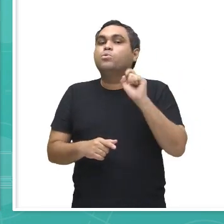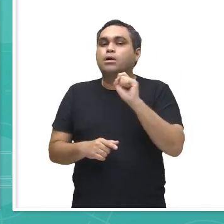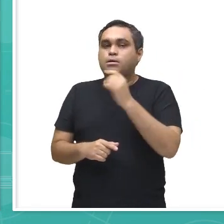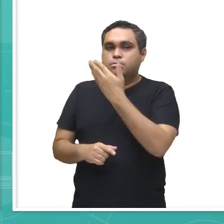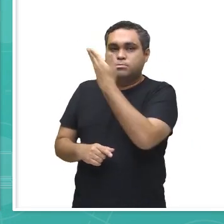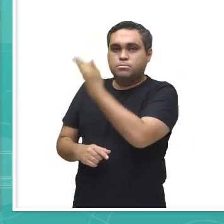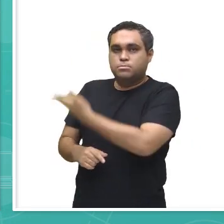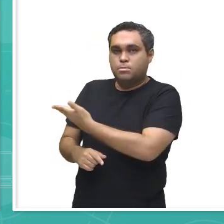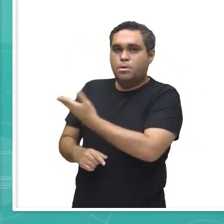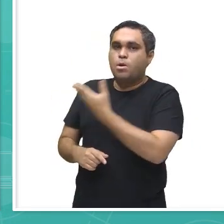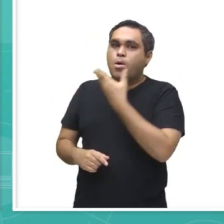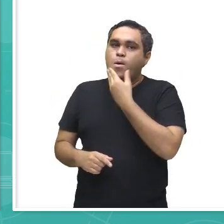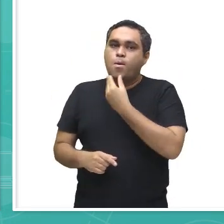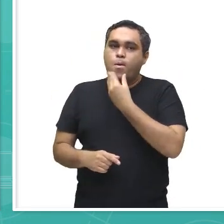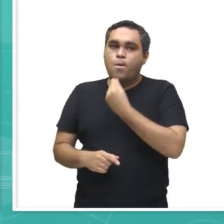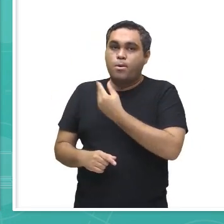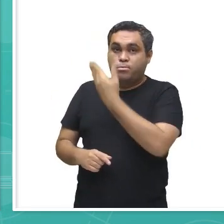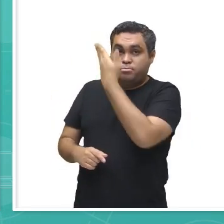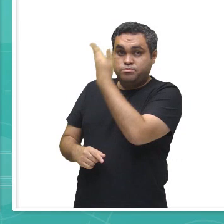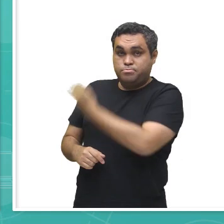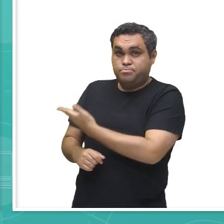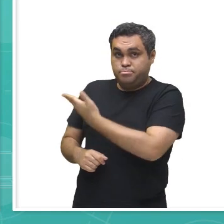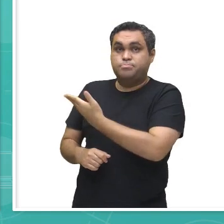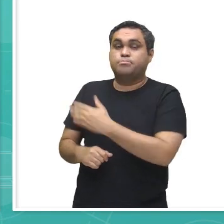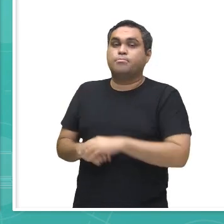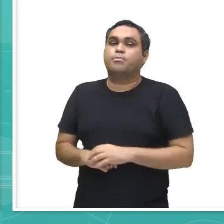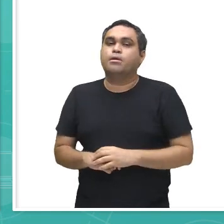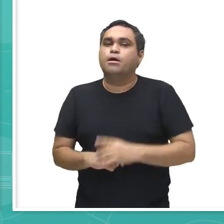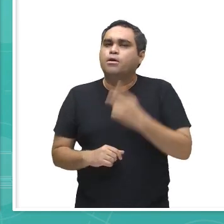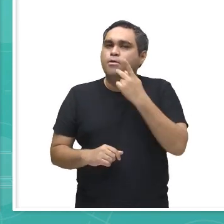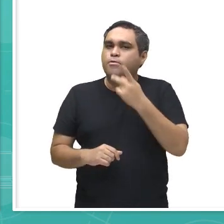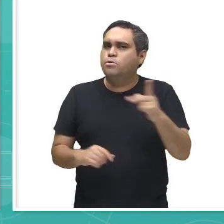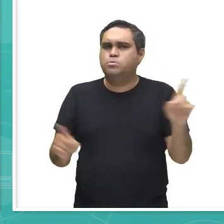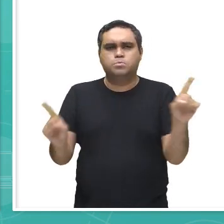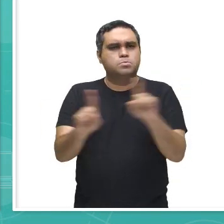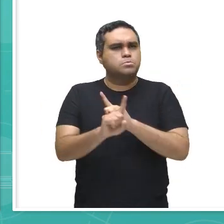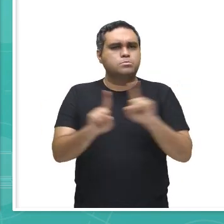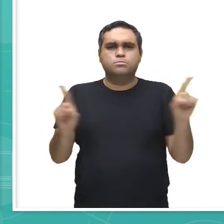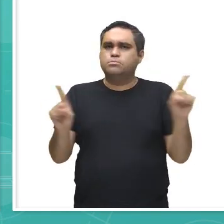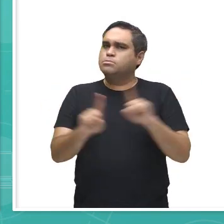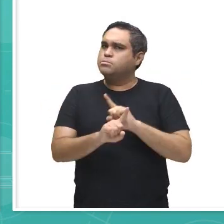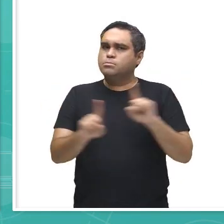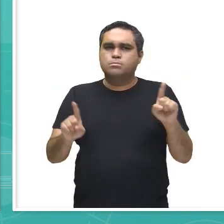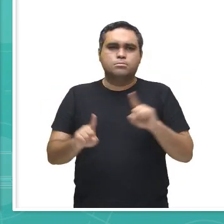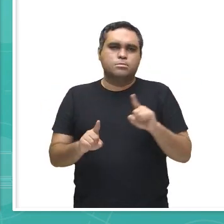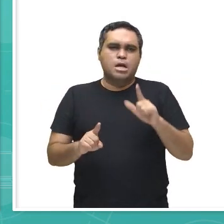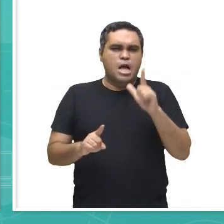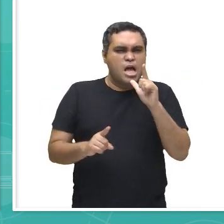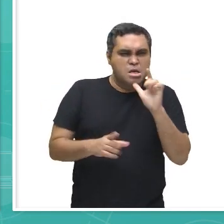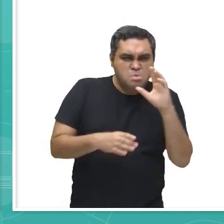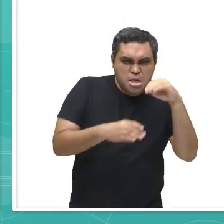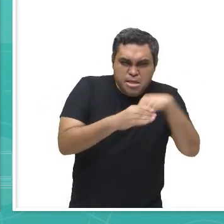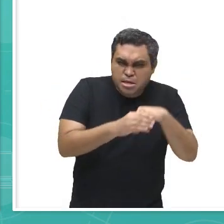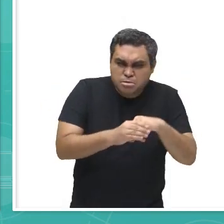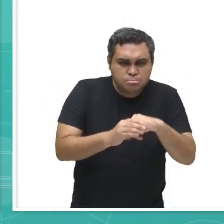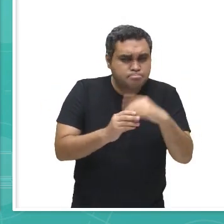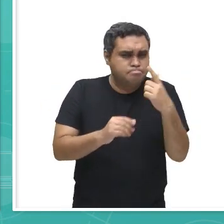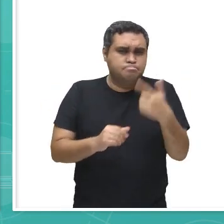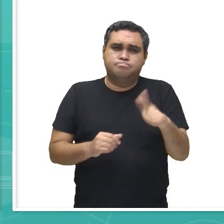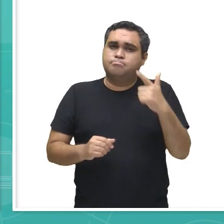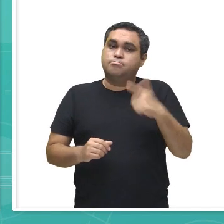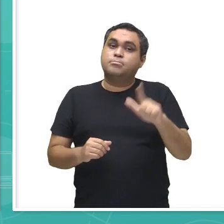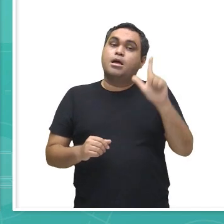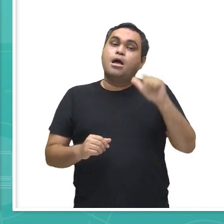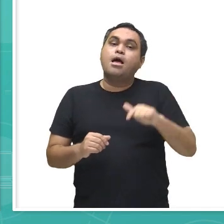imagem que veio Heráclito. Né? Então Heráclito falou não é constituído por água. Ele é constituído por